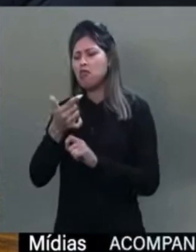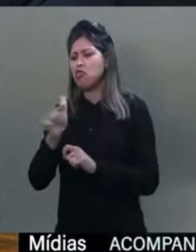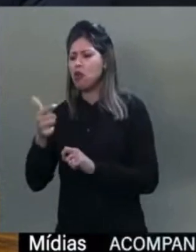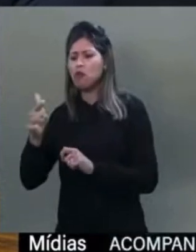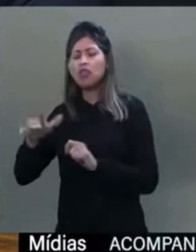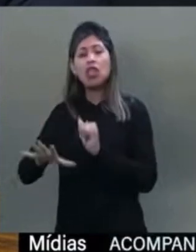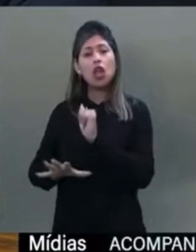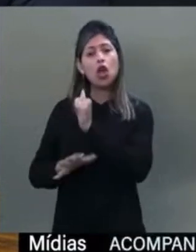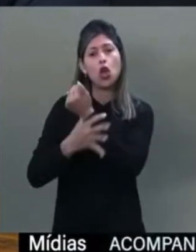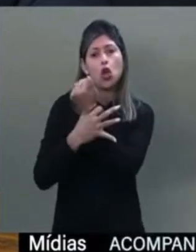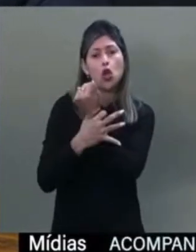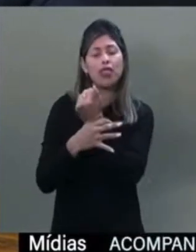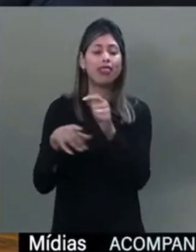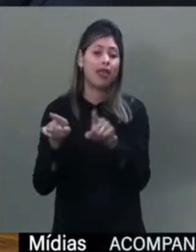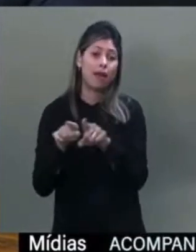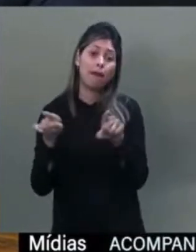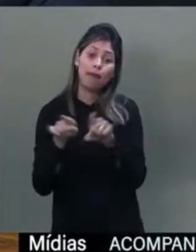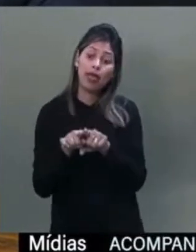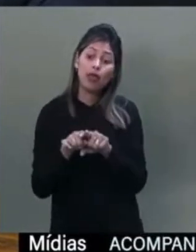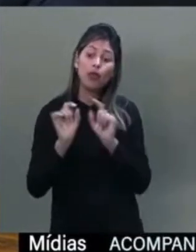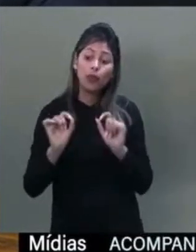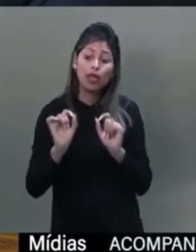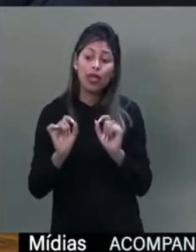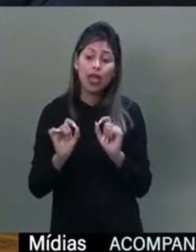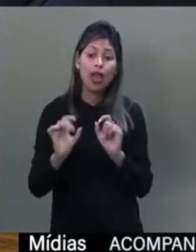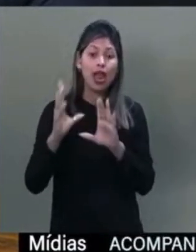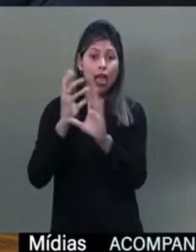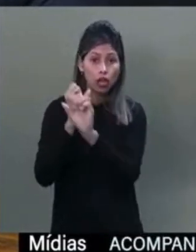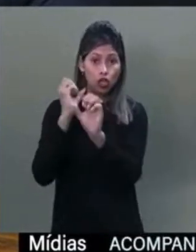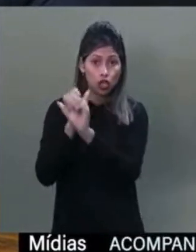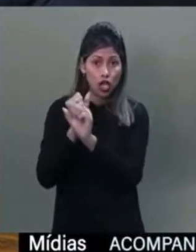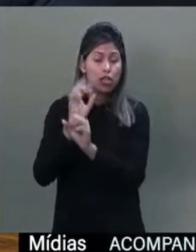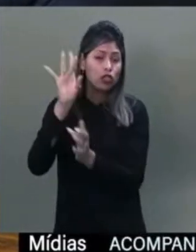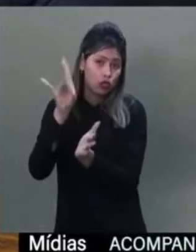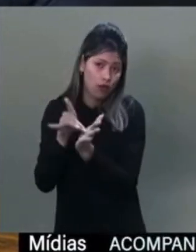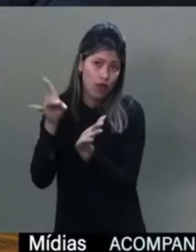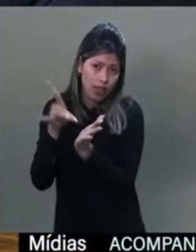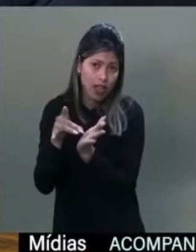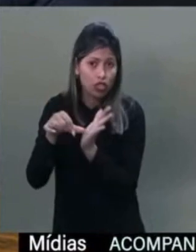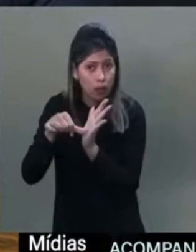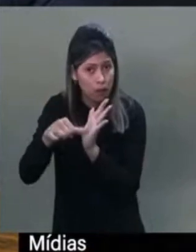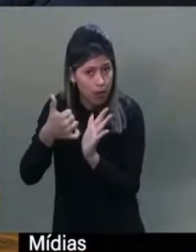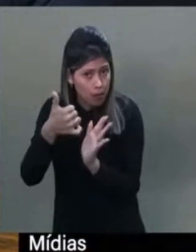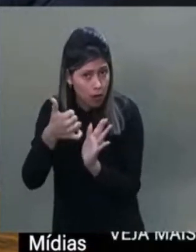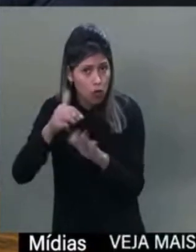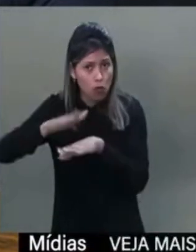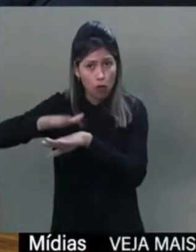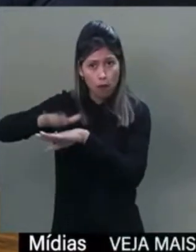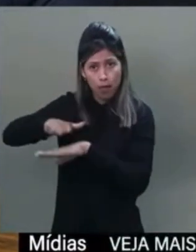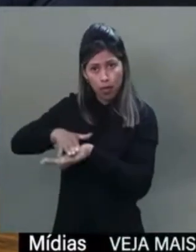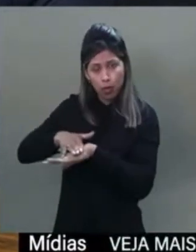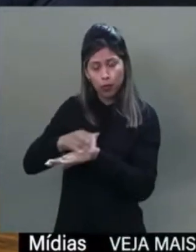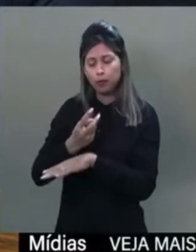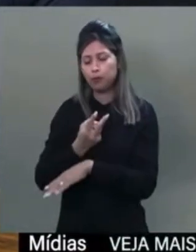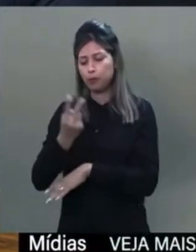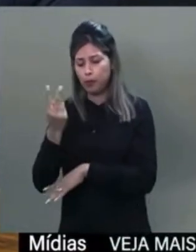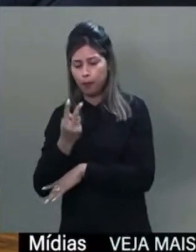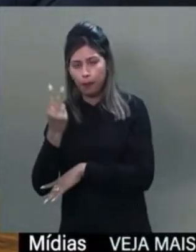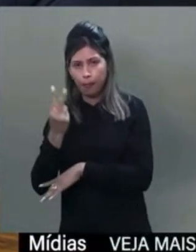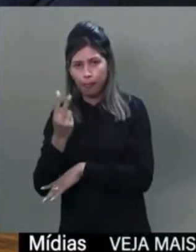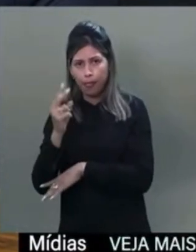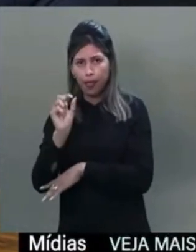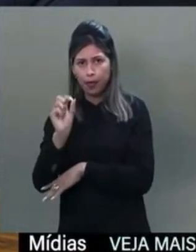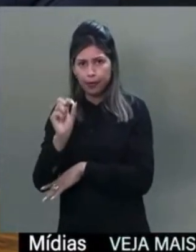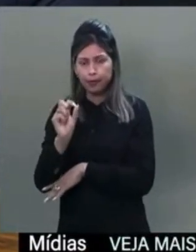amparo e consistência em dados da realidade. Então essa é a primeira questão. A segunda questão que eu queria